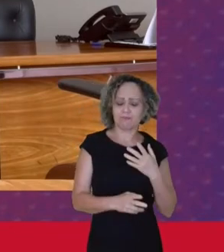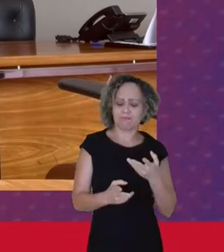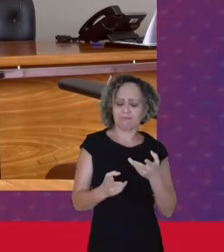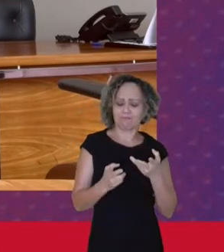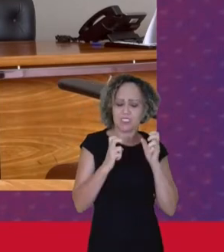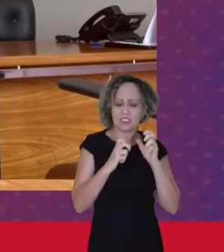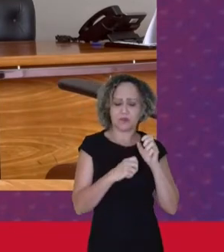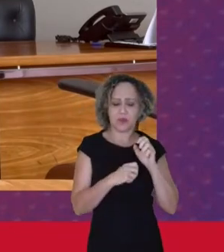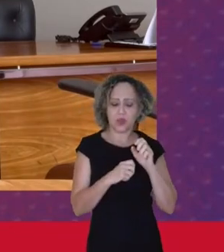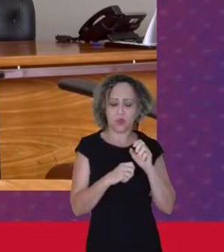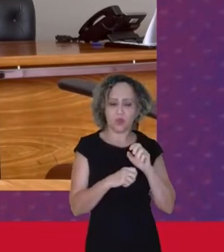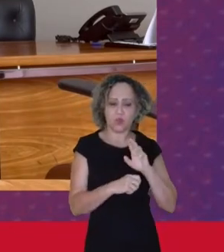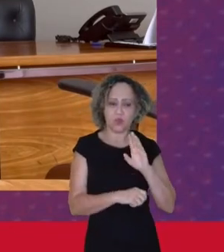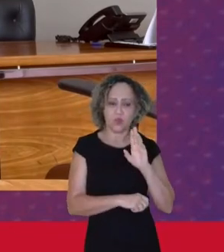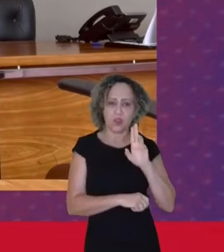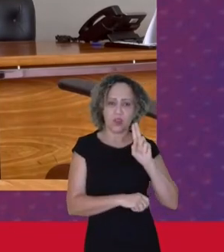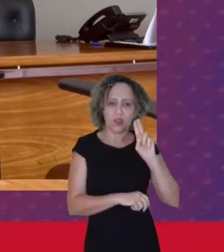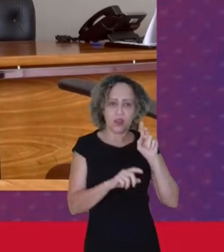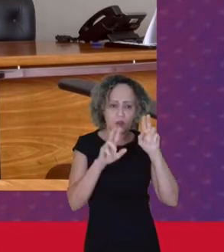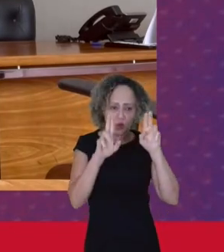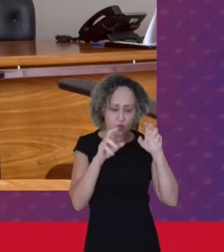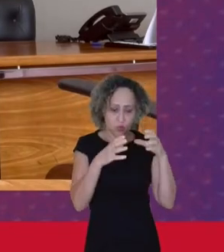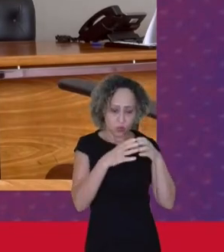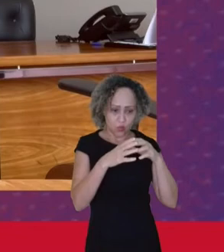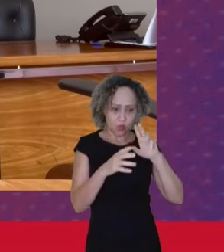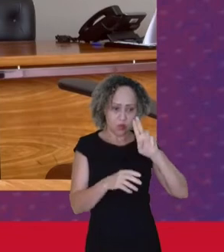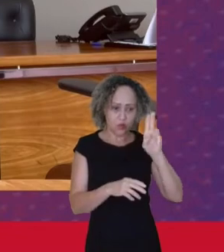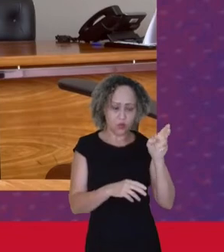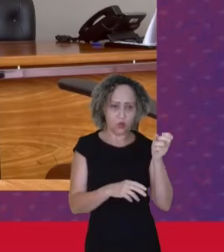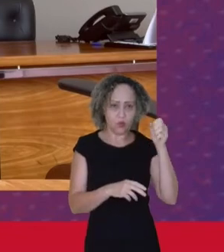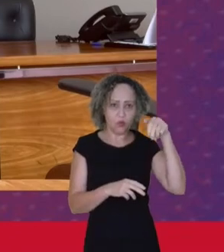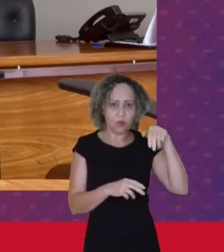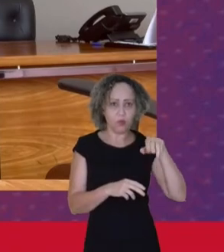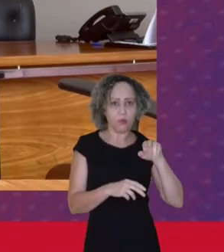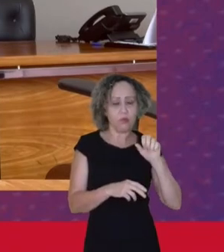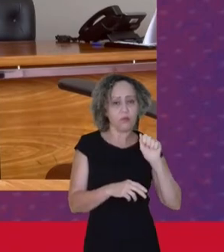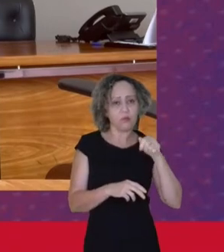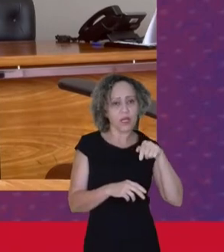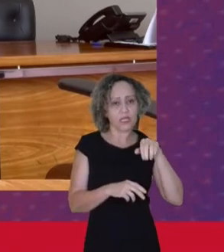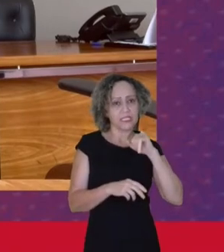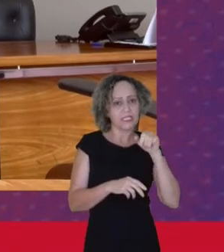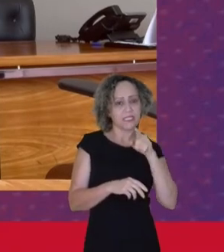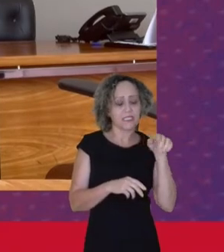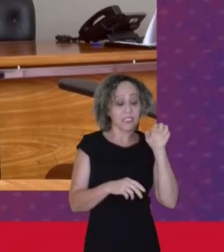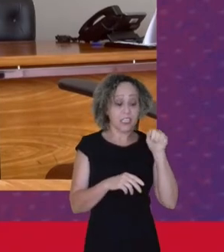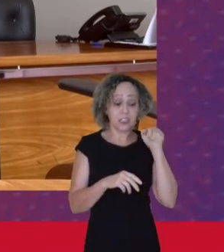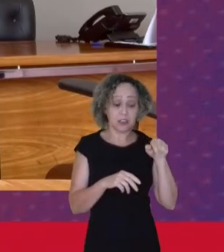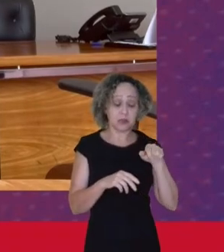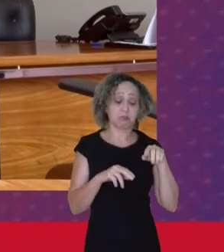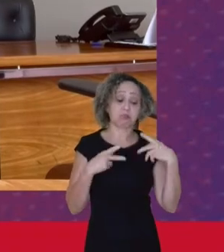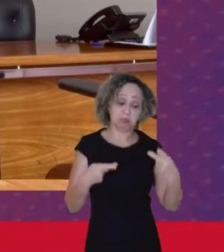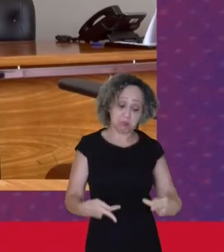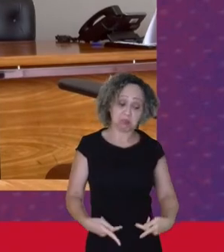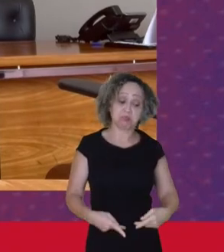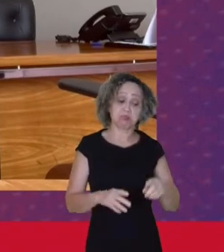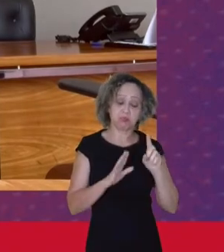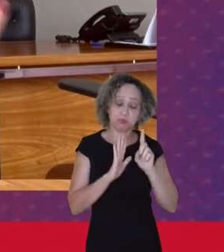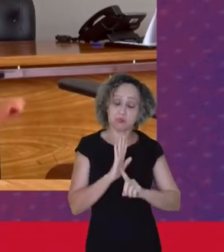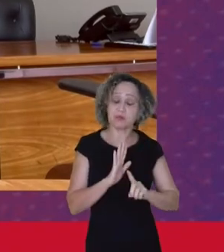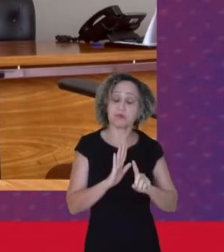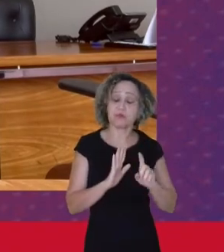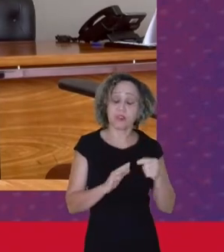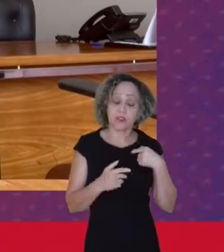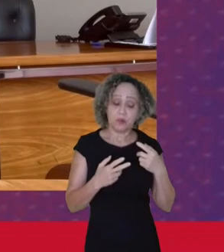trazia outras violações de direitos humanos, principalmente para as mulheres, que às vezes o Disque 100 e a